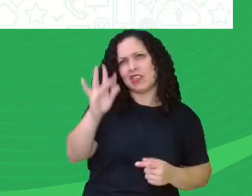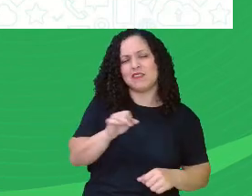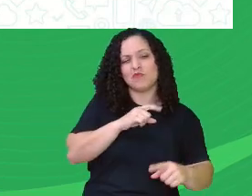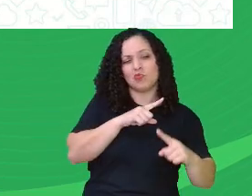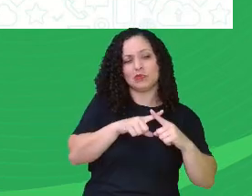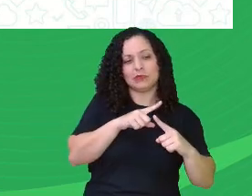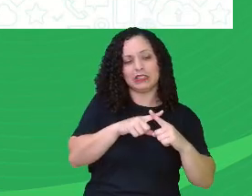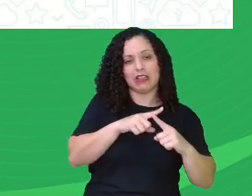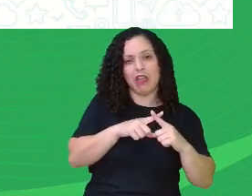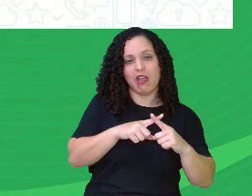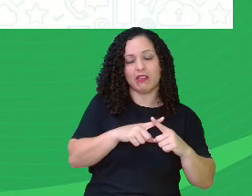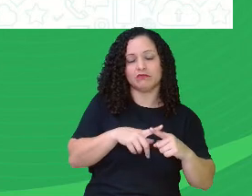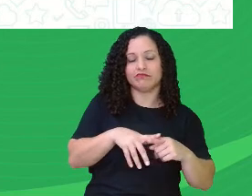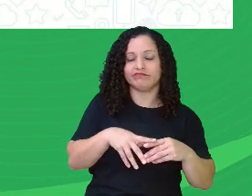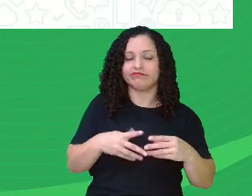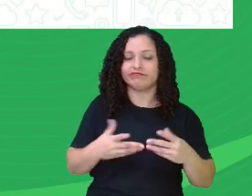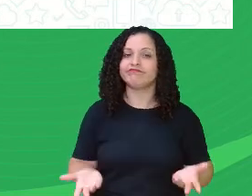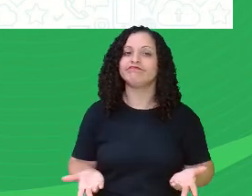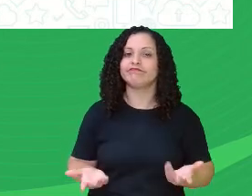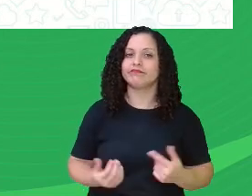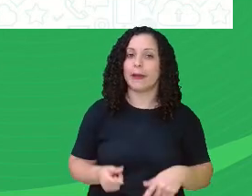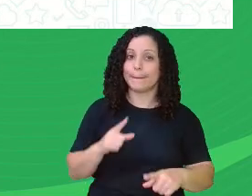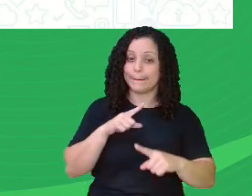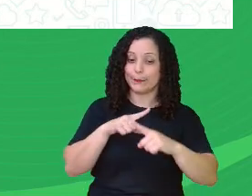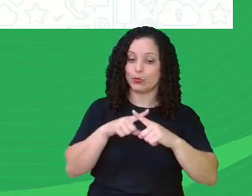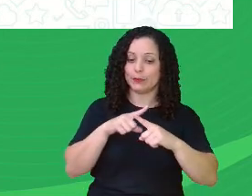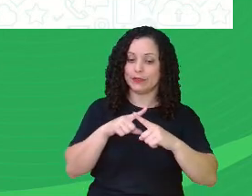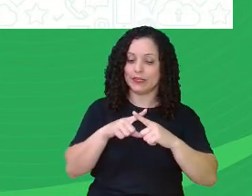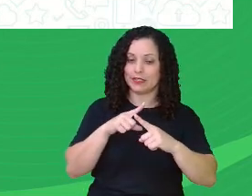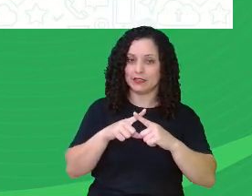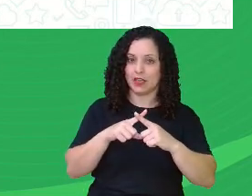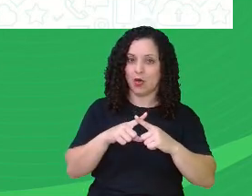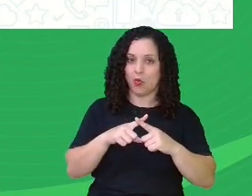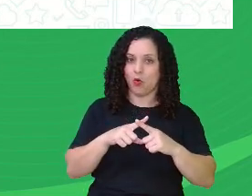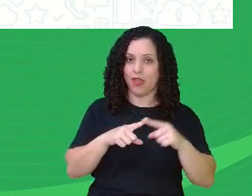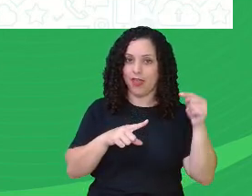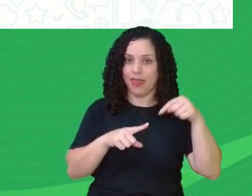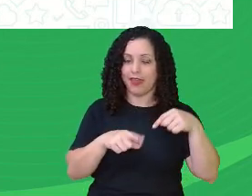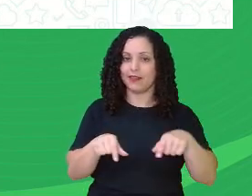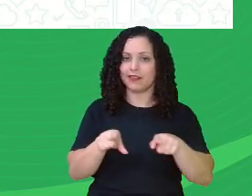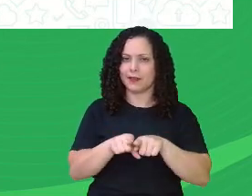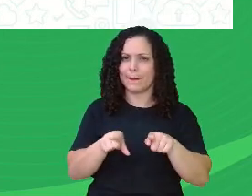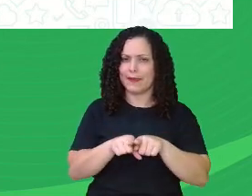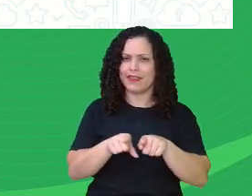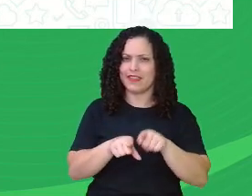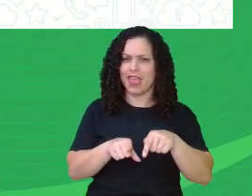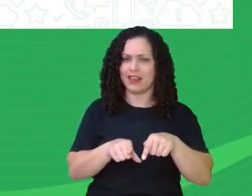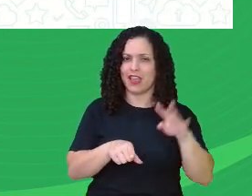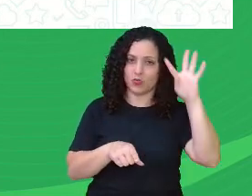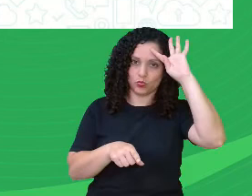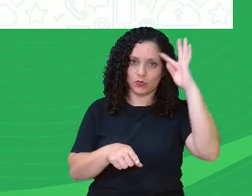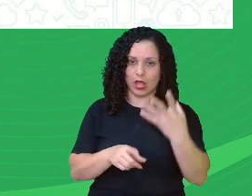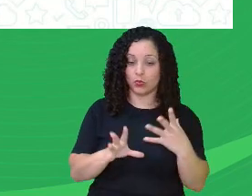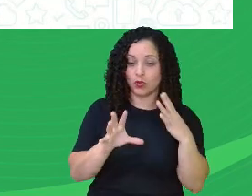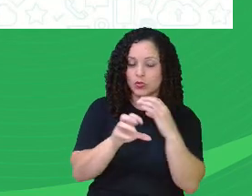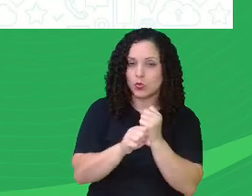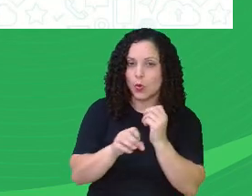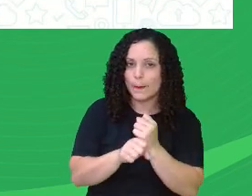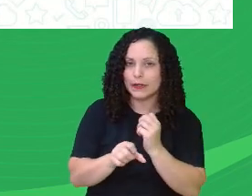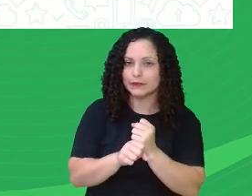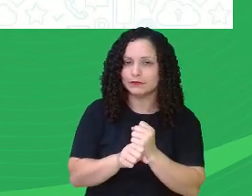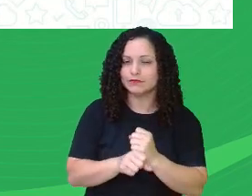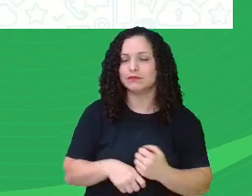Não dá não para mim, não. Aí, lembra que a multiplicação, ela é oriunda de uma soma. Então, se eu digo 6 vezes 1,5, tu pode